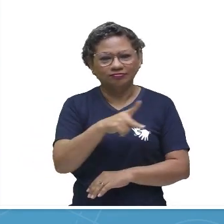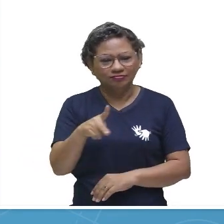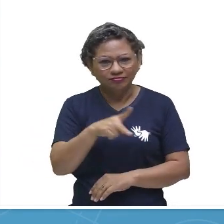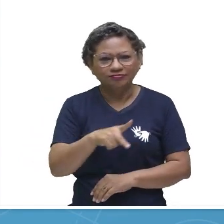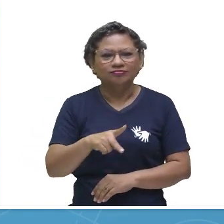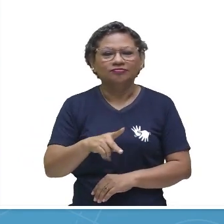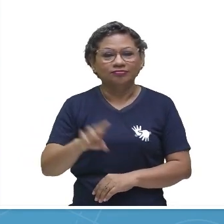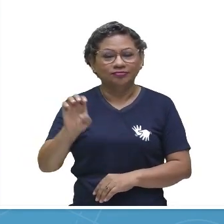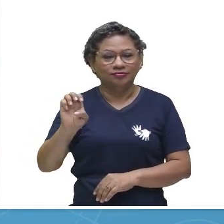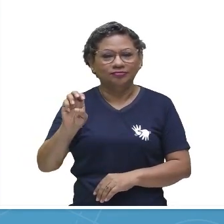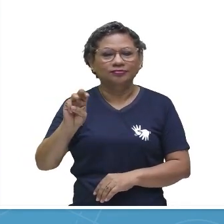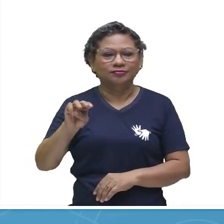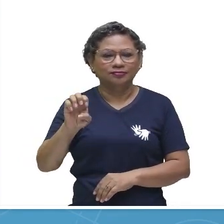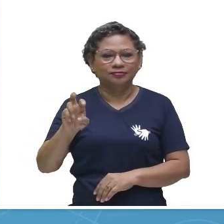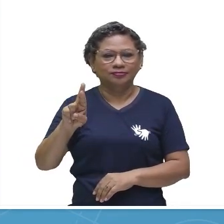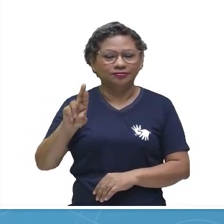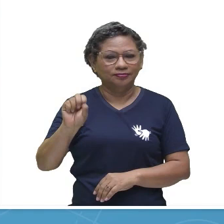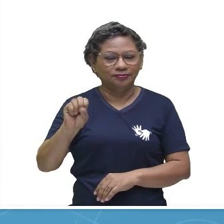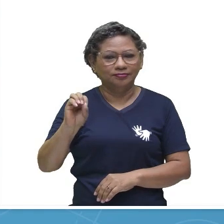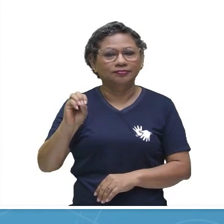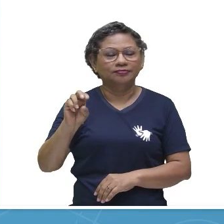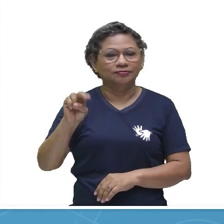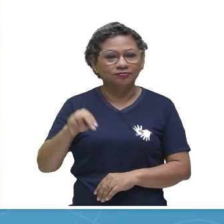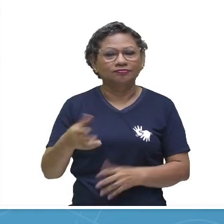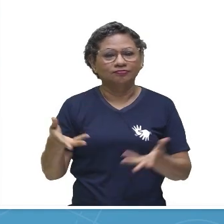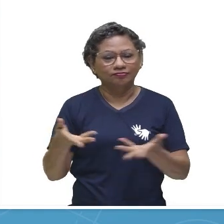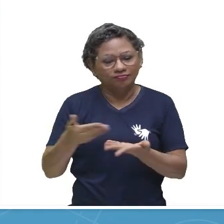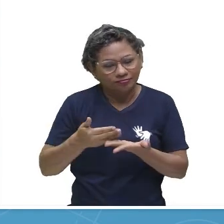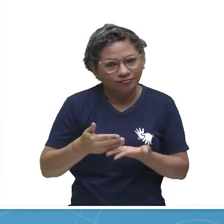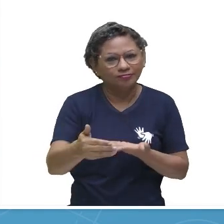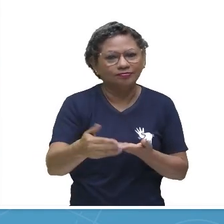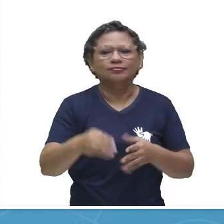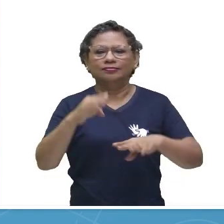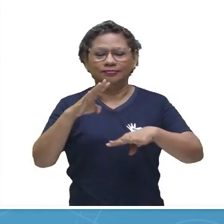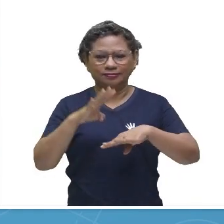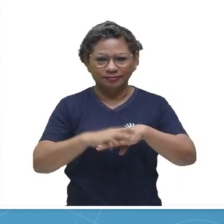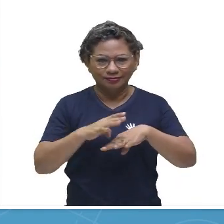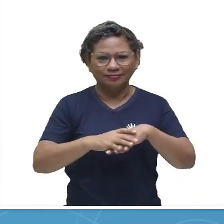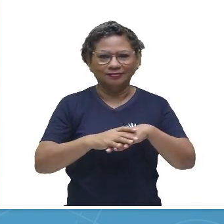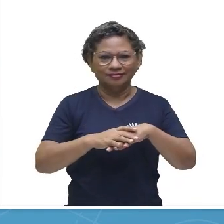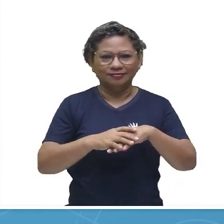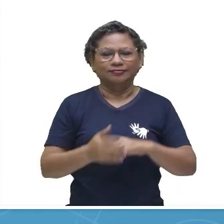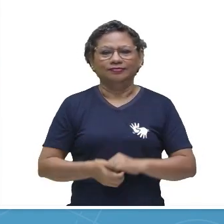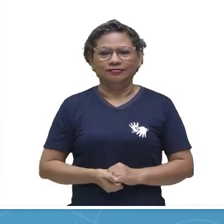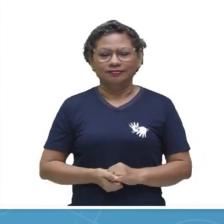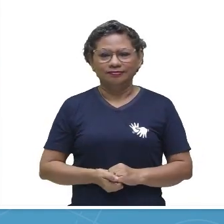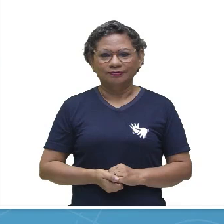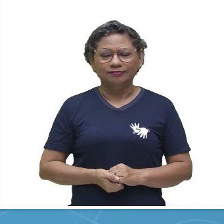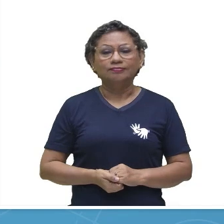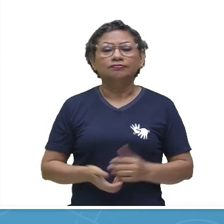excelente aula do professor Denis de Língua Portuguesa. Vamos dar início agora às nossas aulas de matemática, lembrando que, neste primeiro